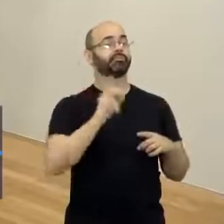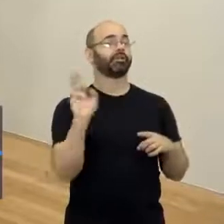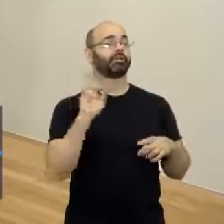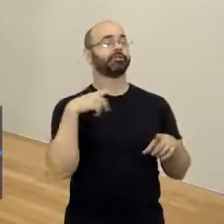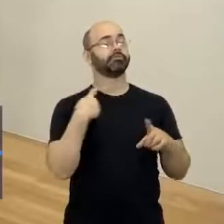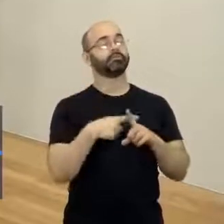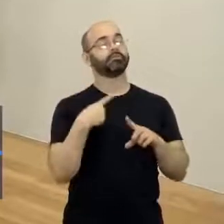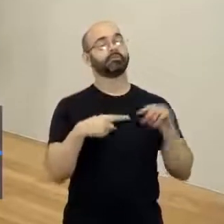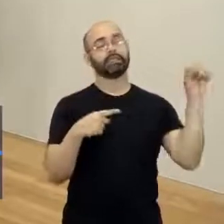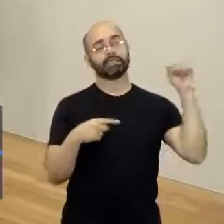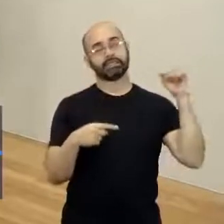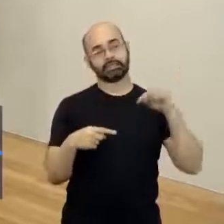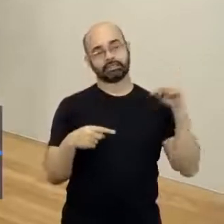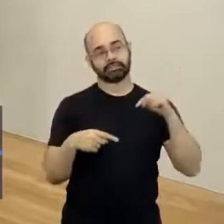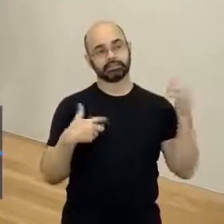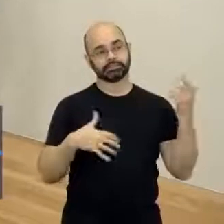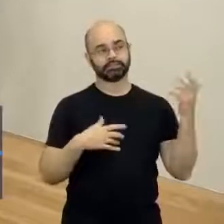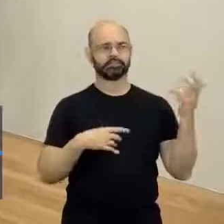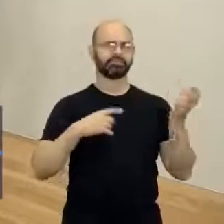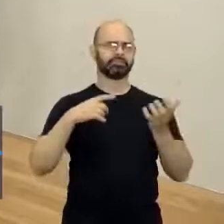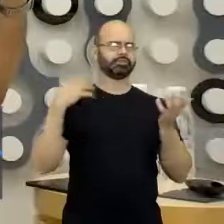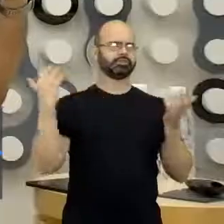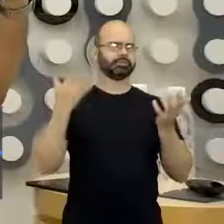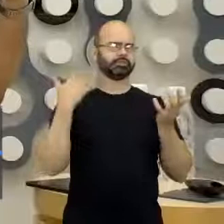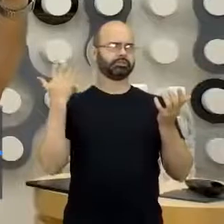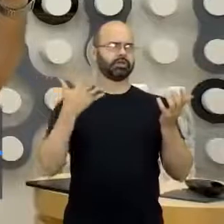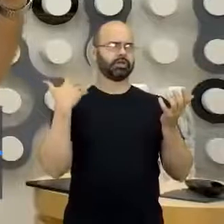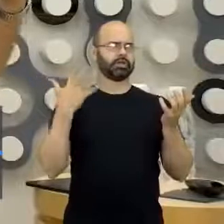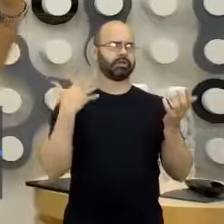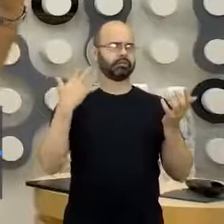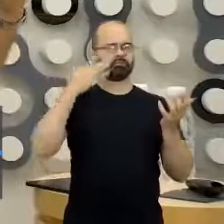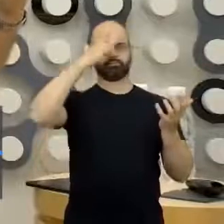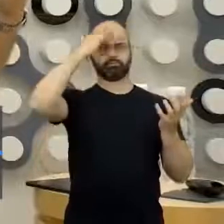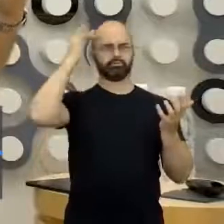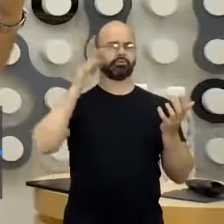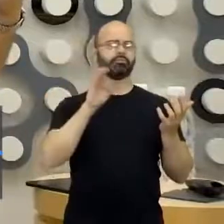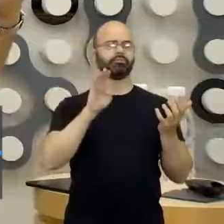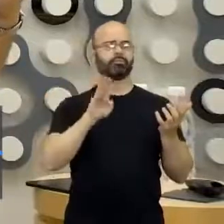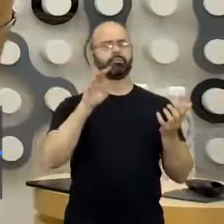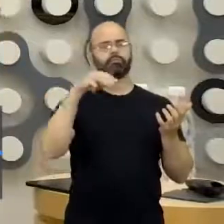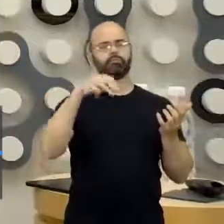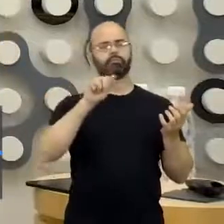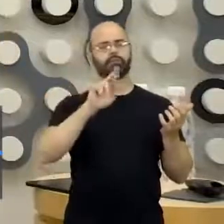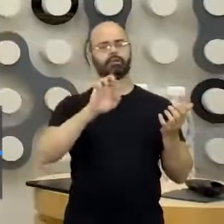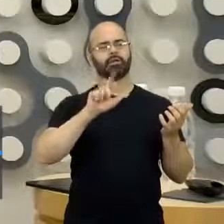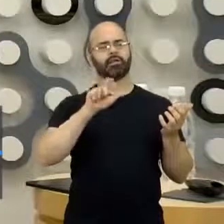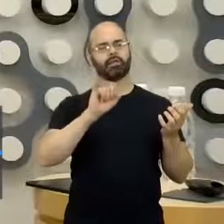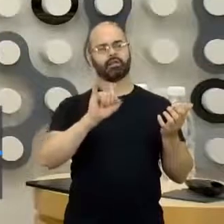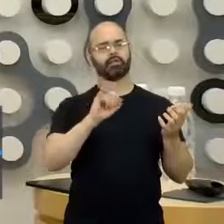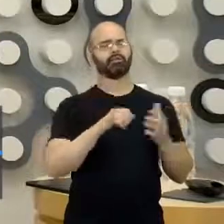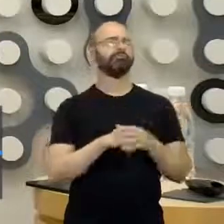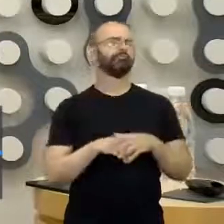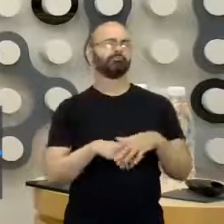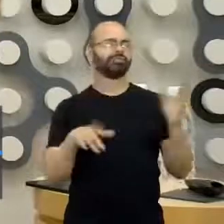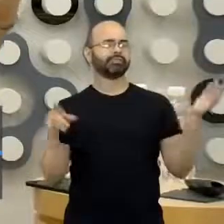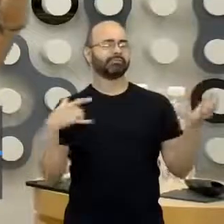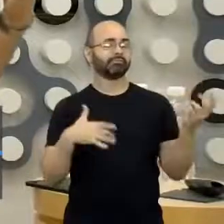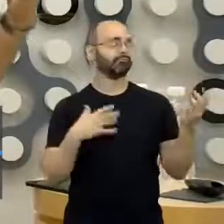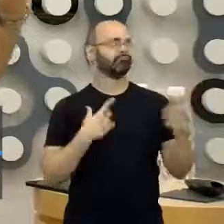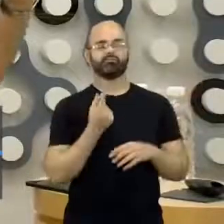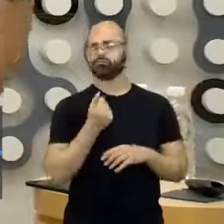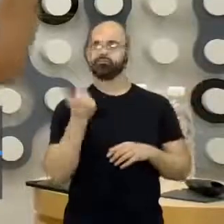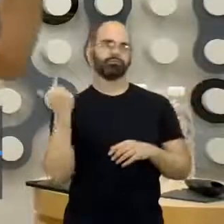esse violão aqui passou pela mão do Bob Marley. Troca. Esse violão aqui, ele não tem